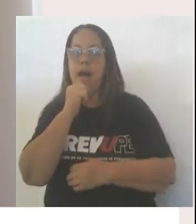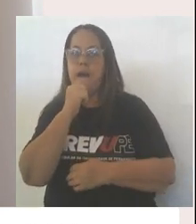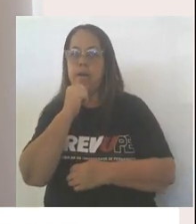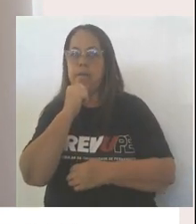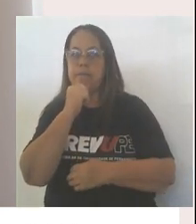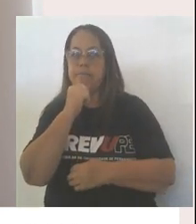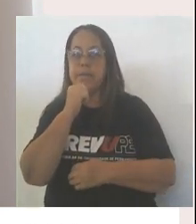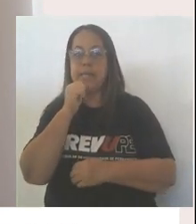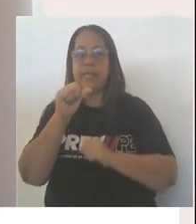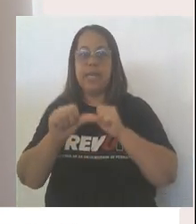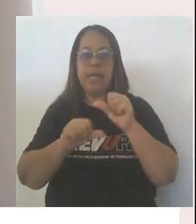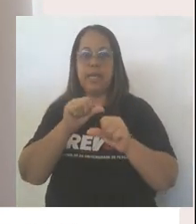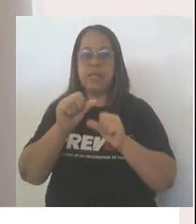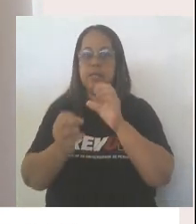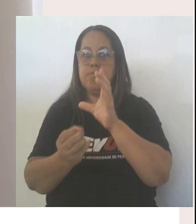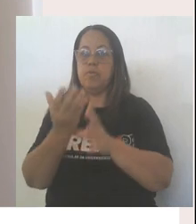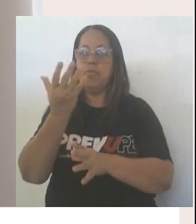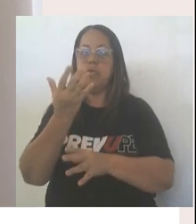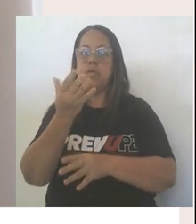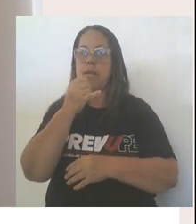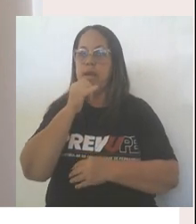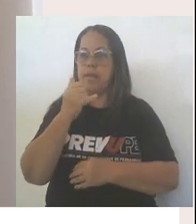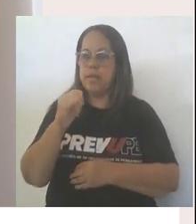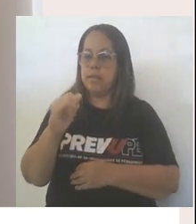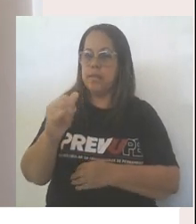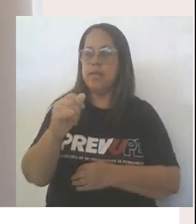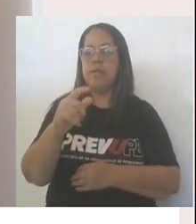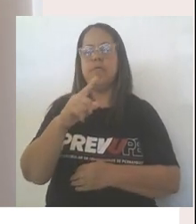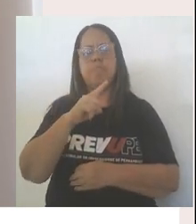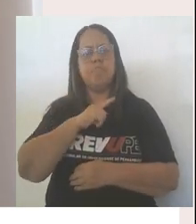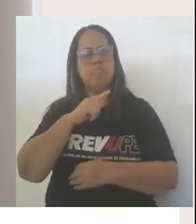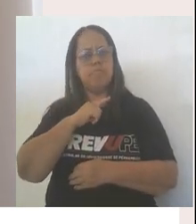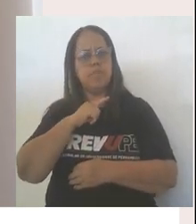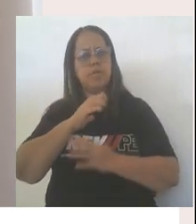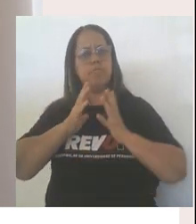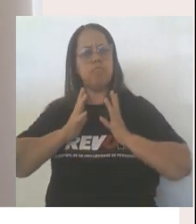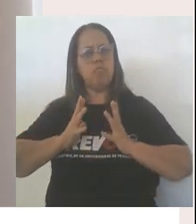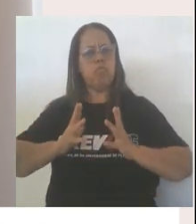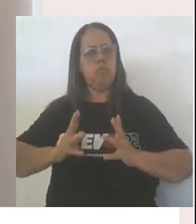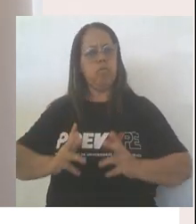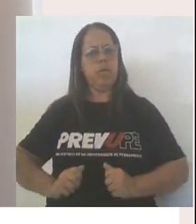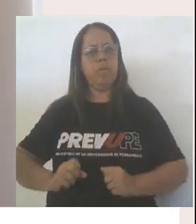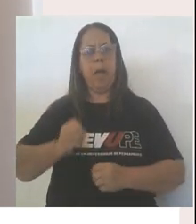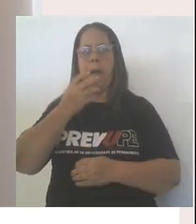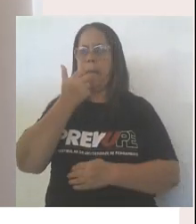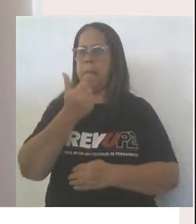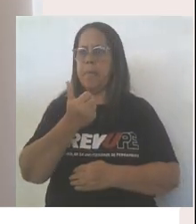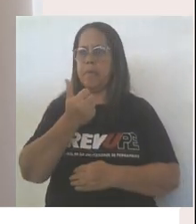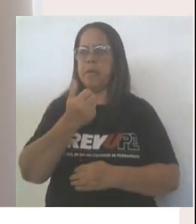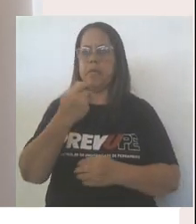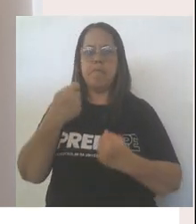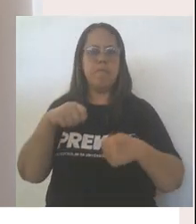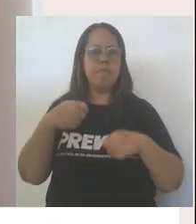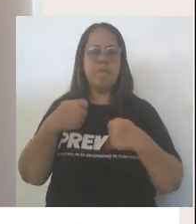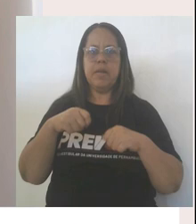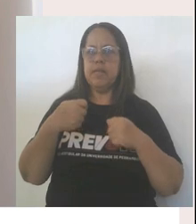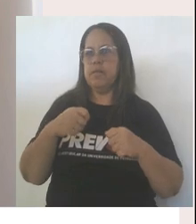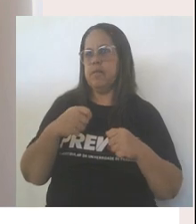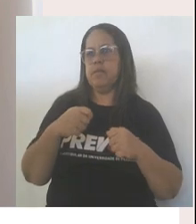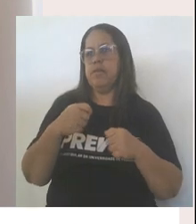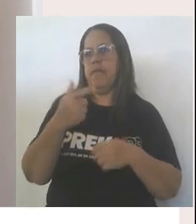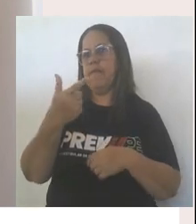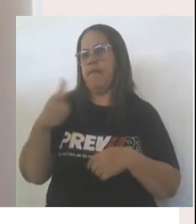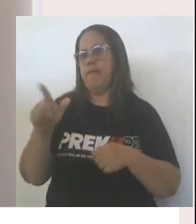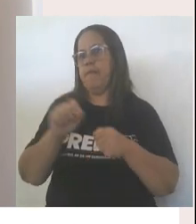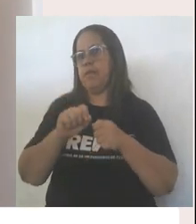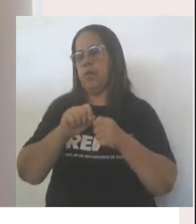Essa reação gera eletricidade, fornecendo uma fonte de energia limpa e eficiente, sem a queima de combustíveis fósseis,